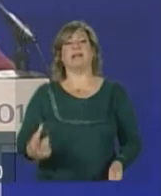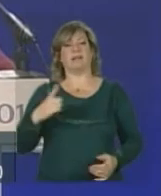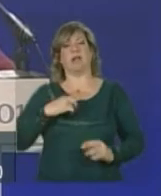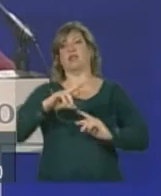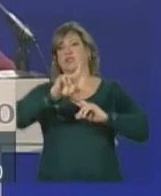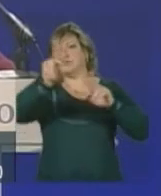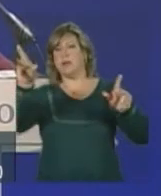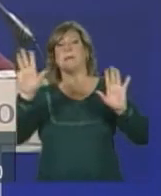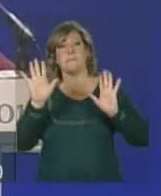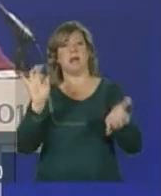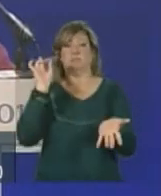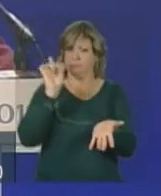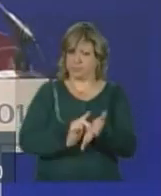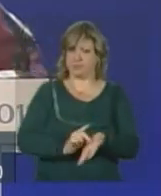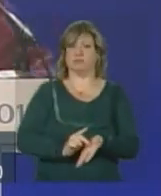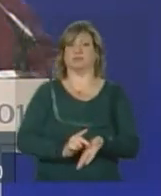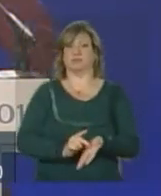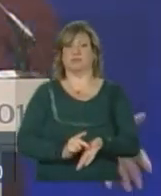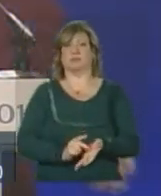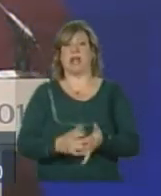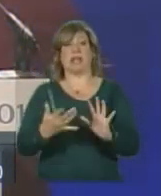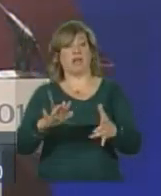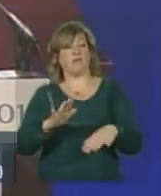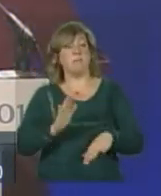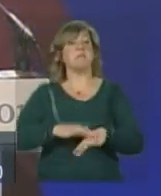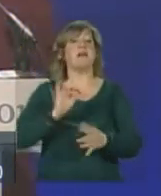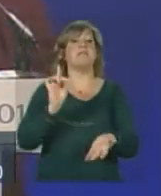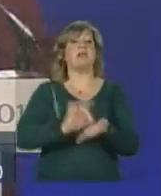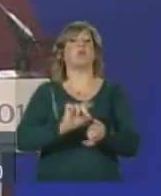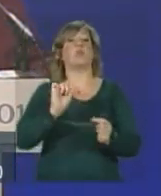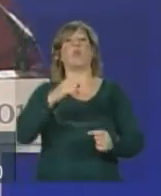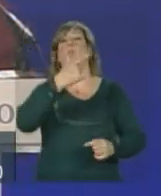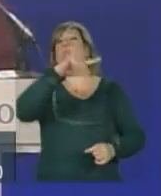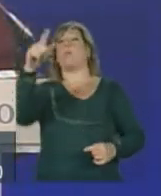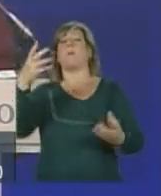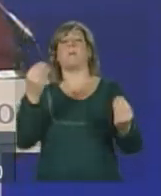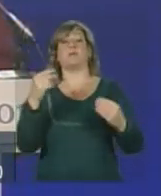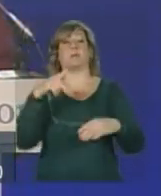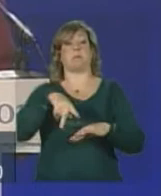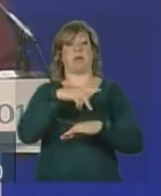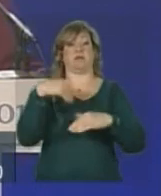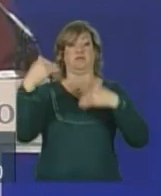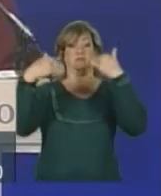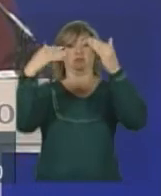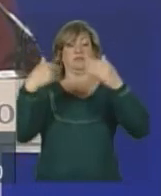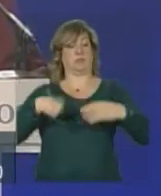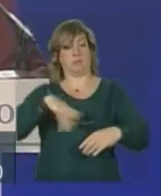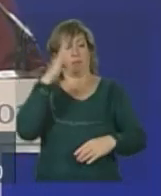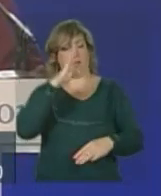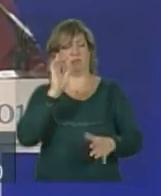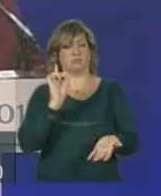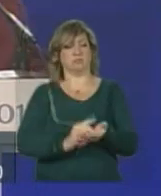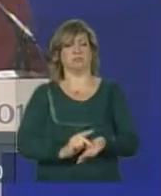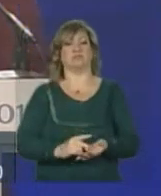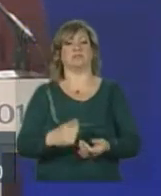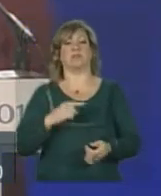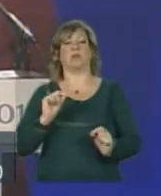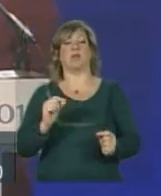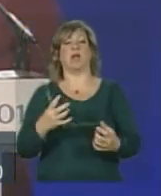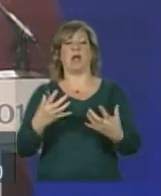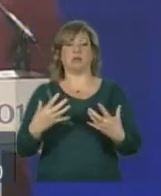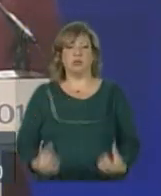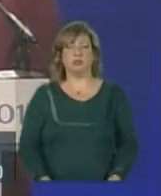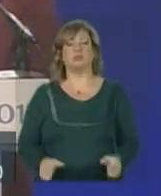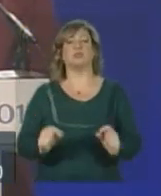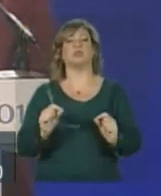diferenciadas, porém efetivas, talvez mais efetivas do que muitos países desenvolvidos, ao assumirmos o corte